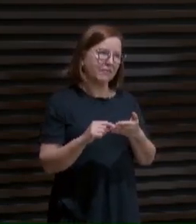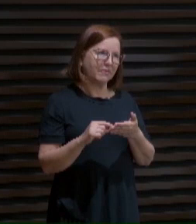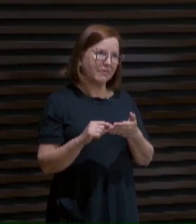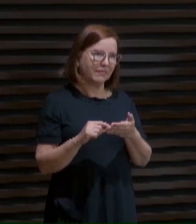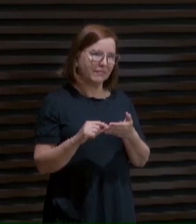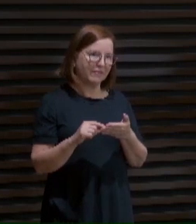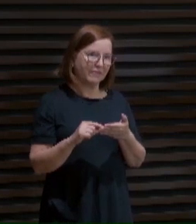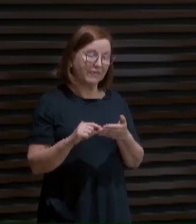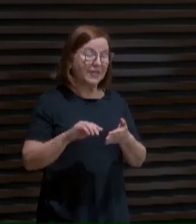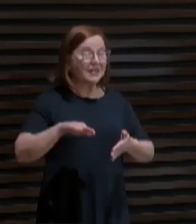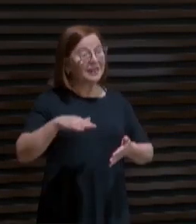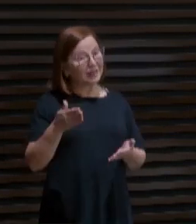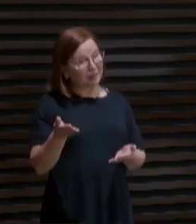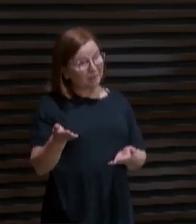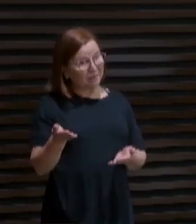E então